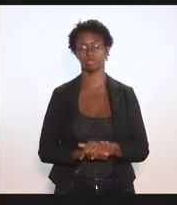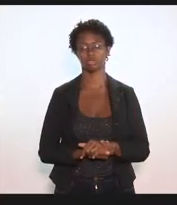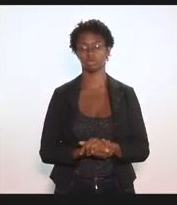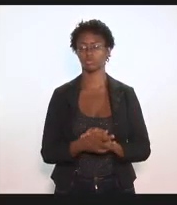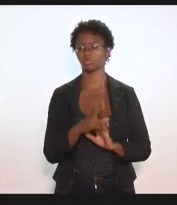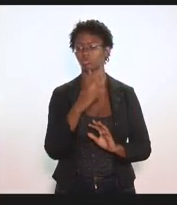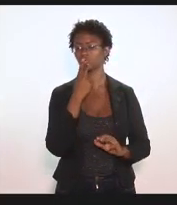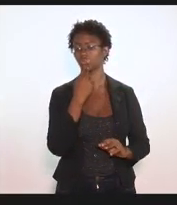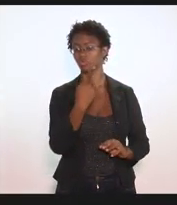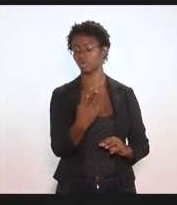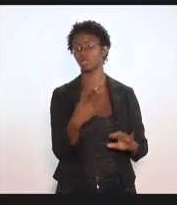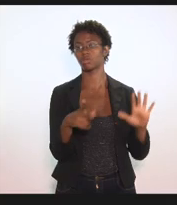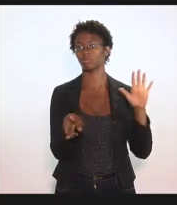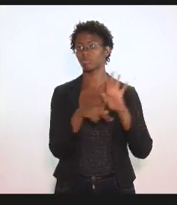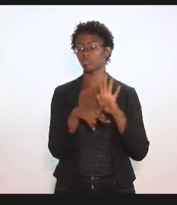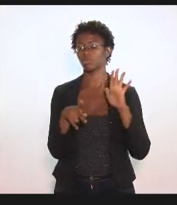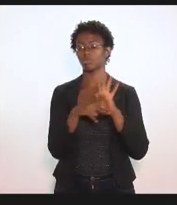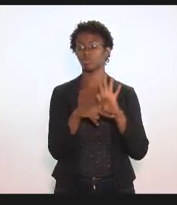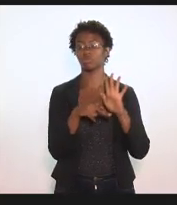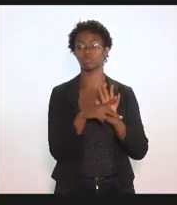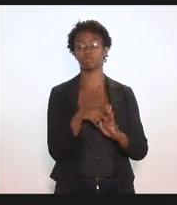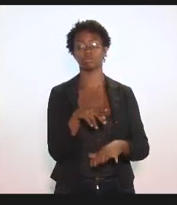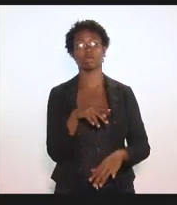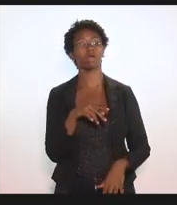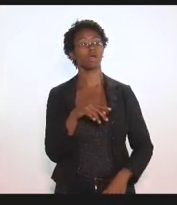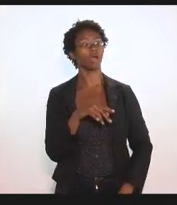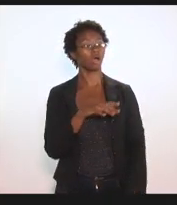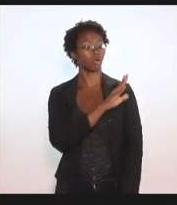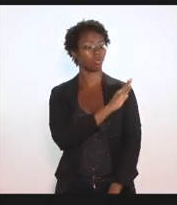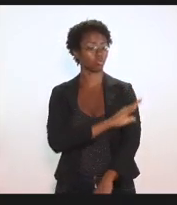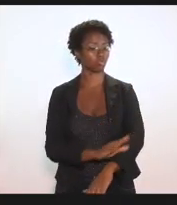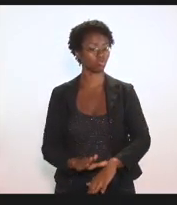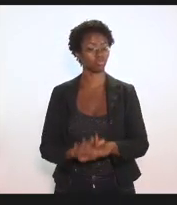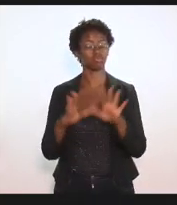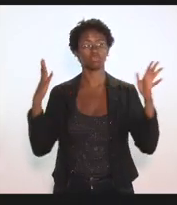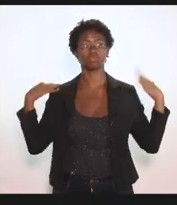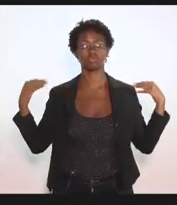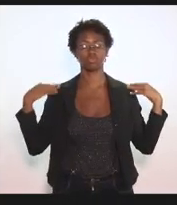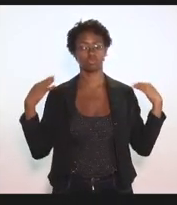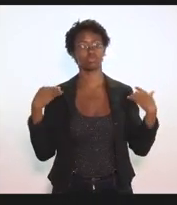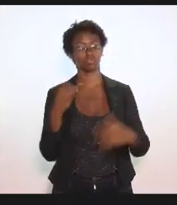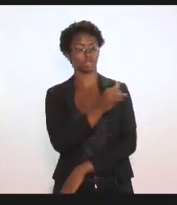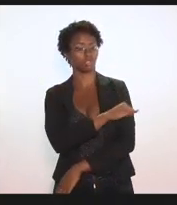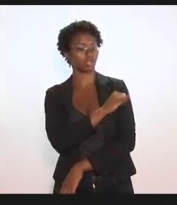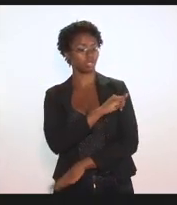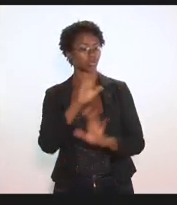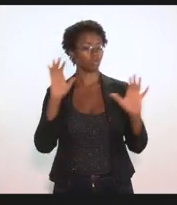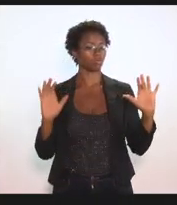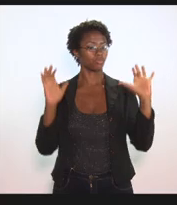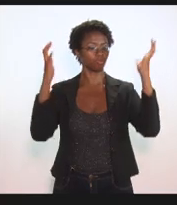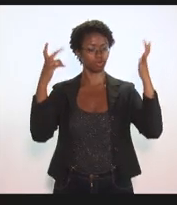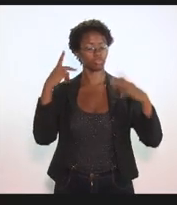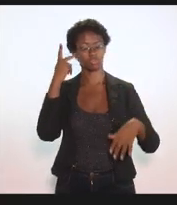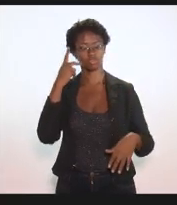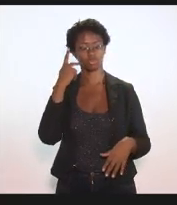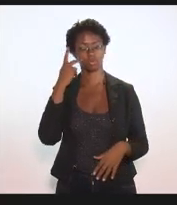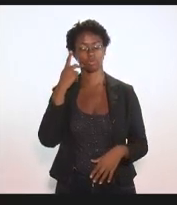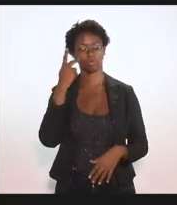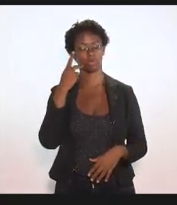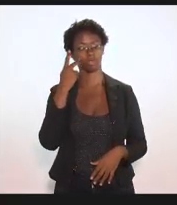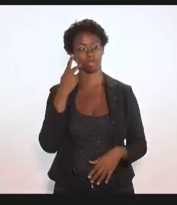Declara patrimônio imaterial, cultural e turístico do Estado do Rio de Janeiro a festa do tomate do município de Paty